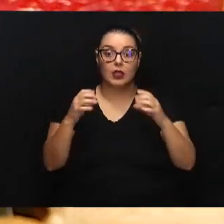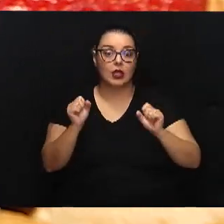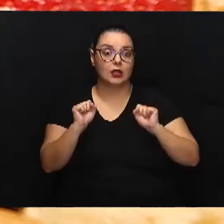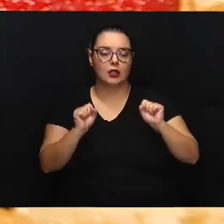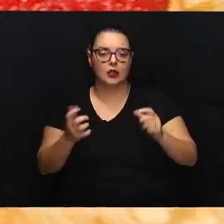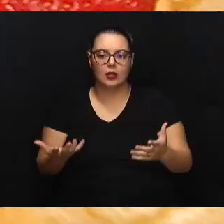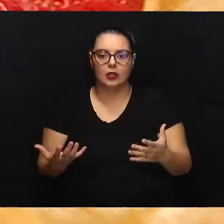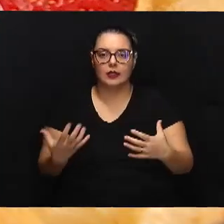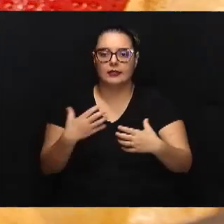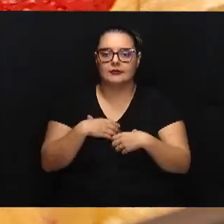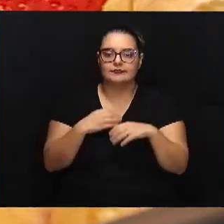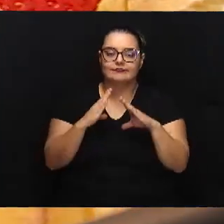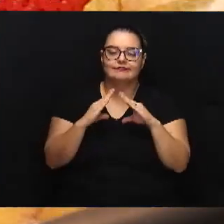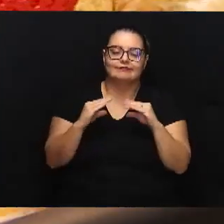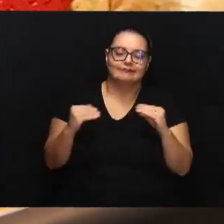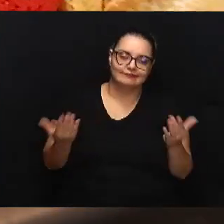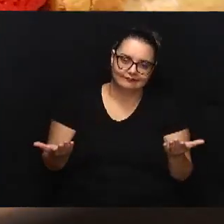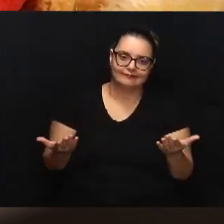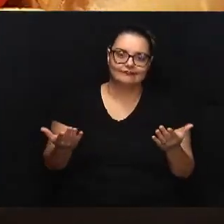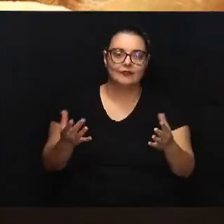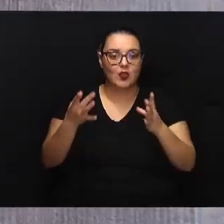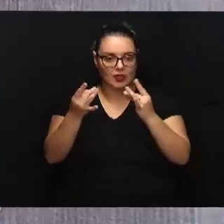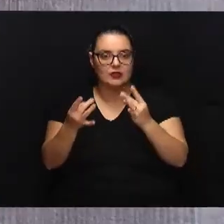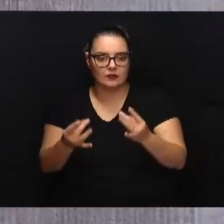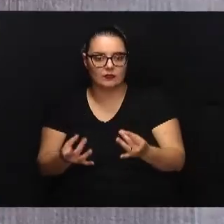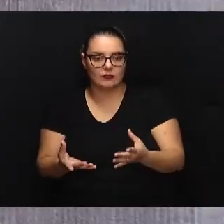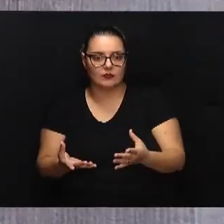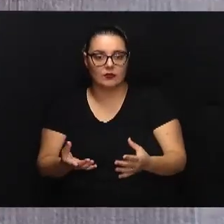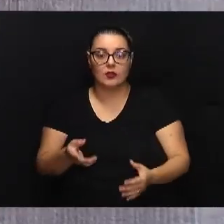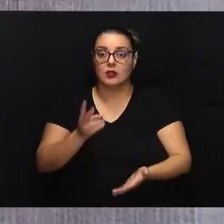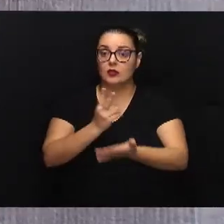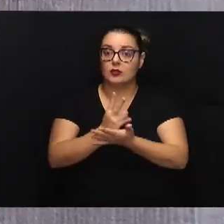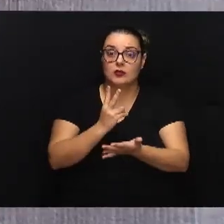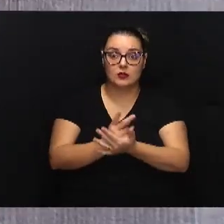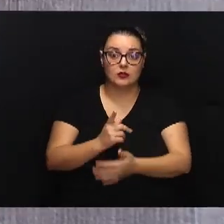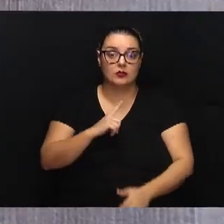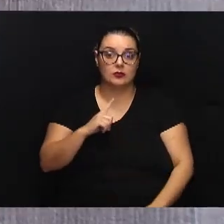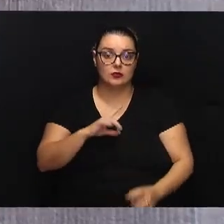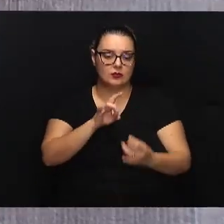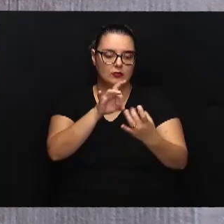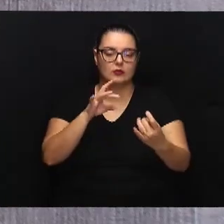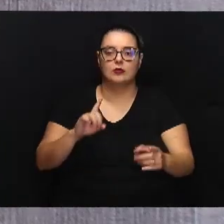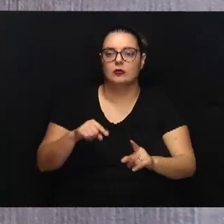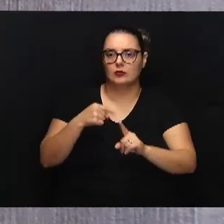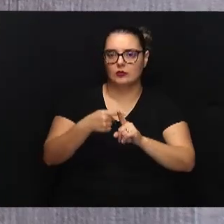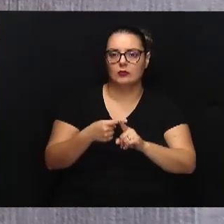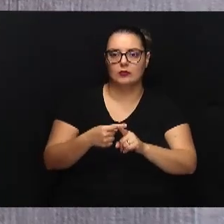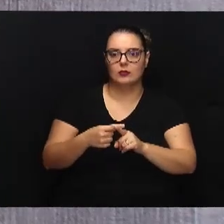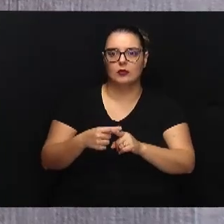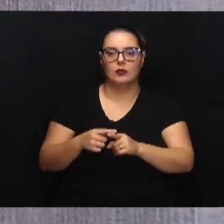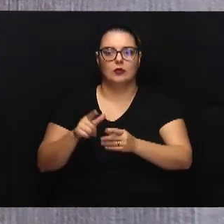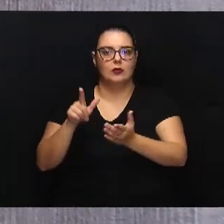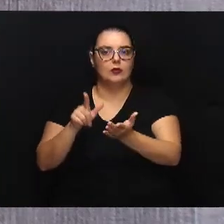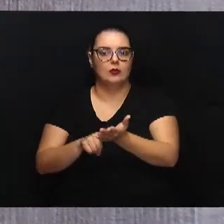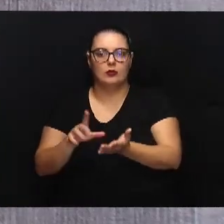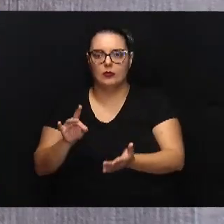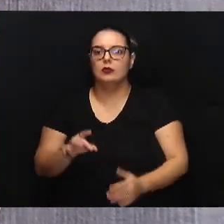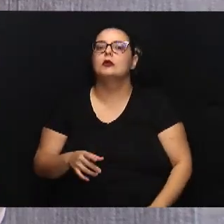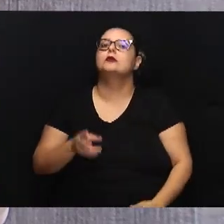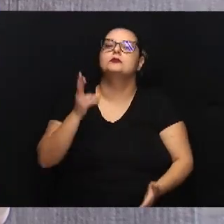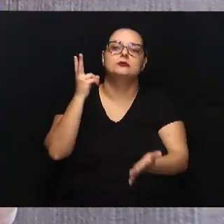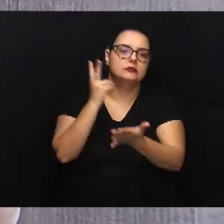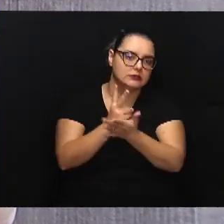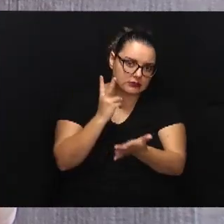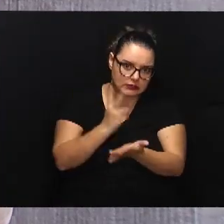abraçadas através desses detalhes, né? Então eu sempre tenho o feedback muito positivo. O cartão, eu não abro mão de escrever